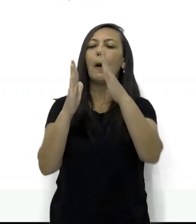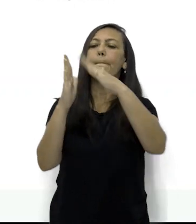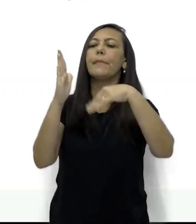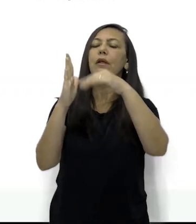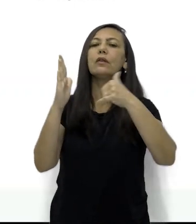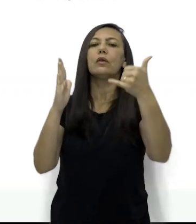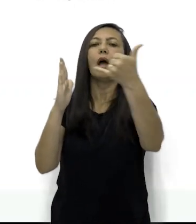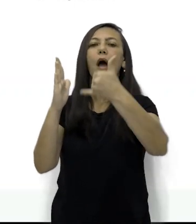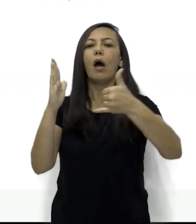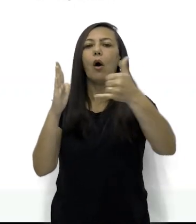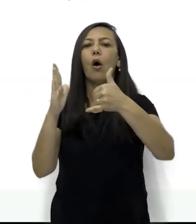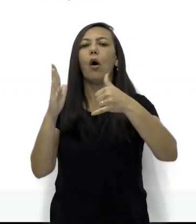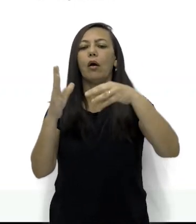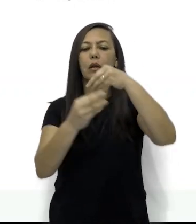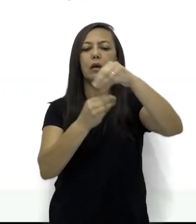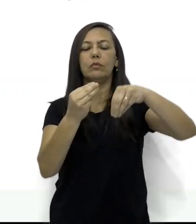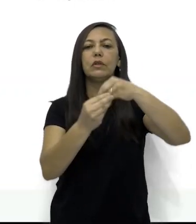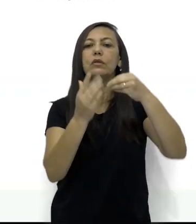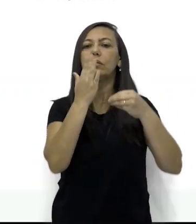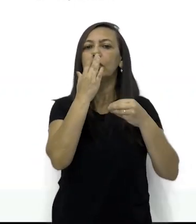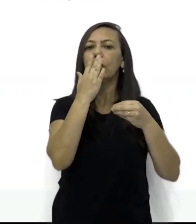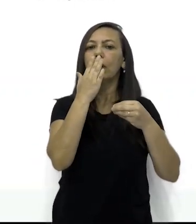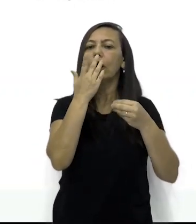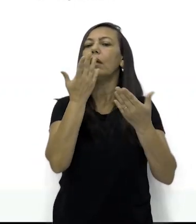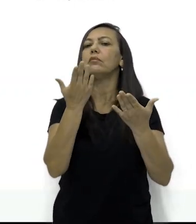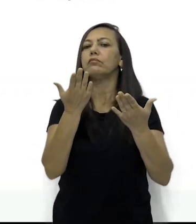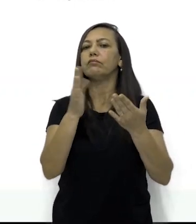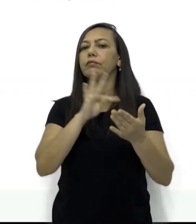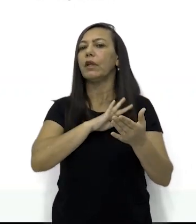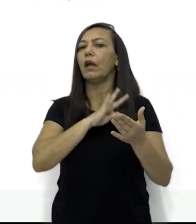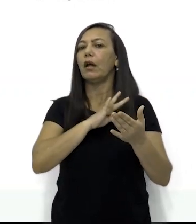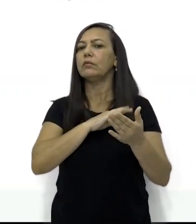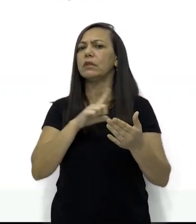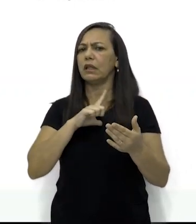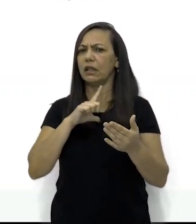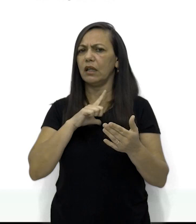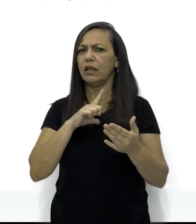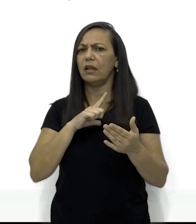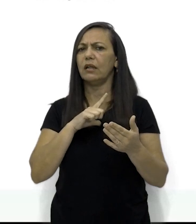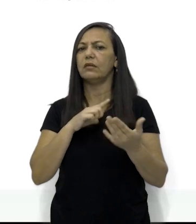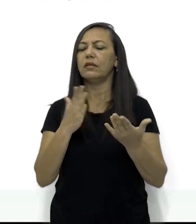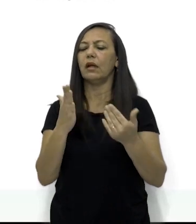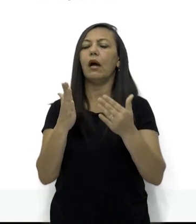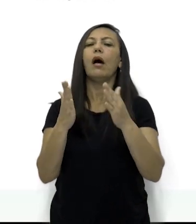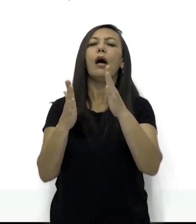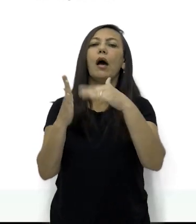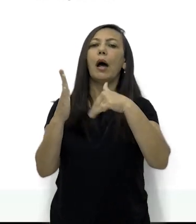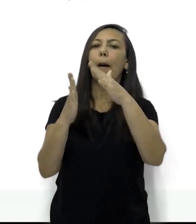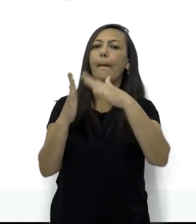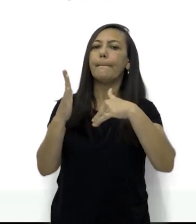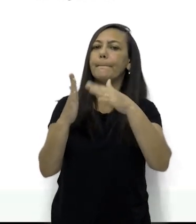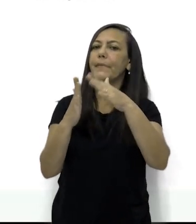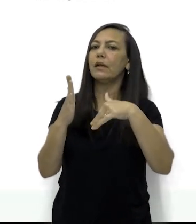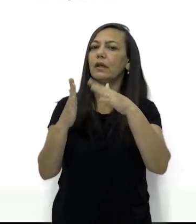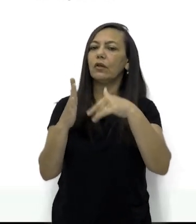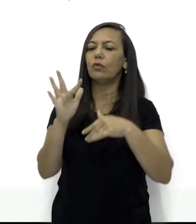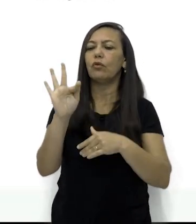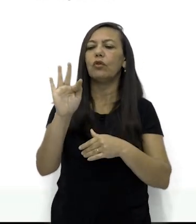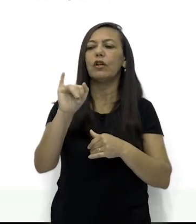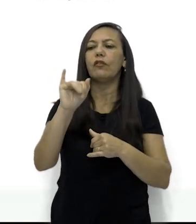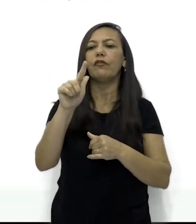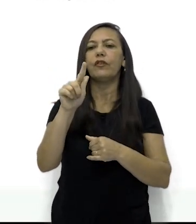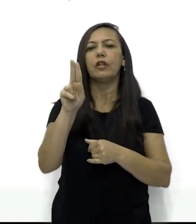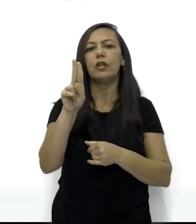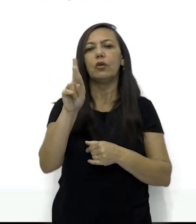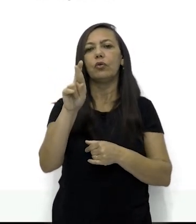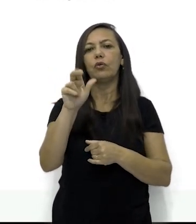óleo, aquarela e acrílica são as únicas técnicas de pintura existentes. A pintura figurativa não representa elementos da